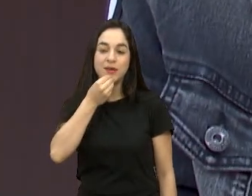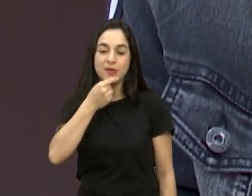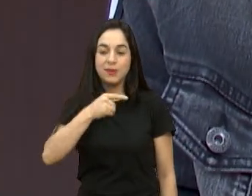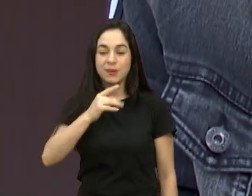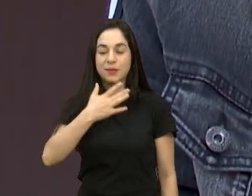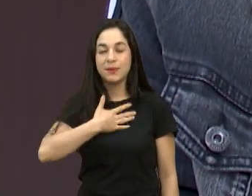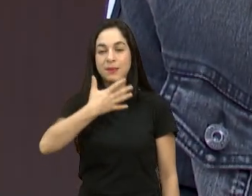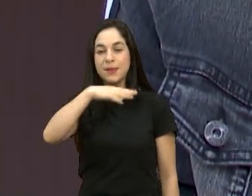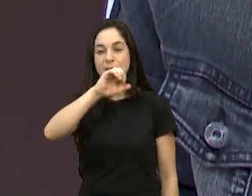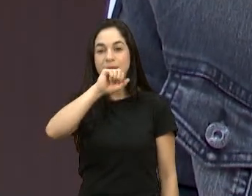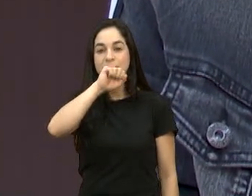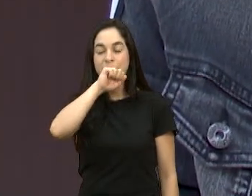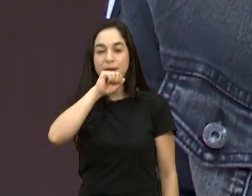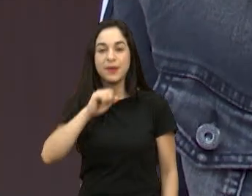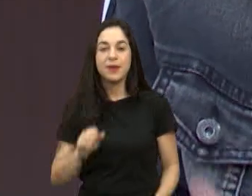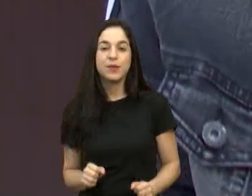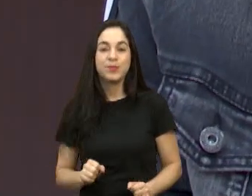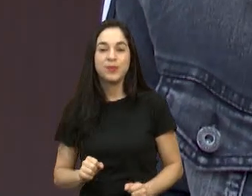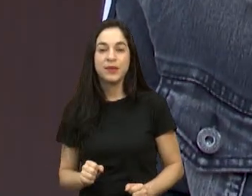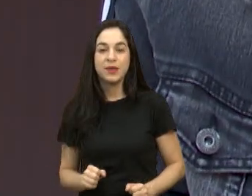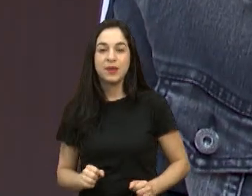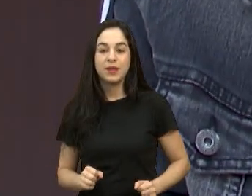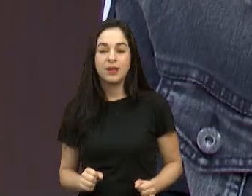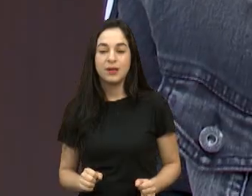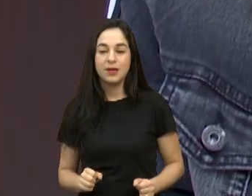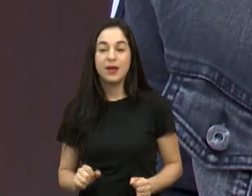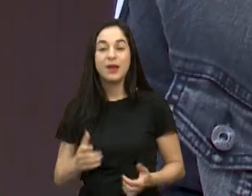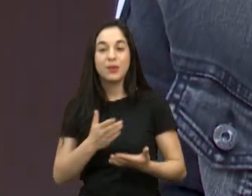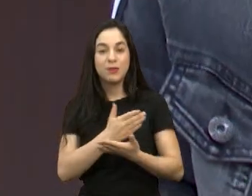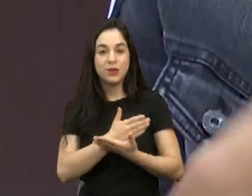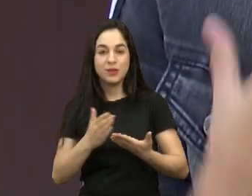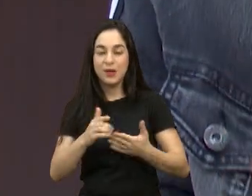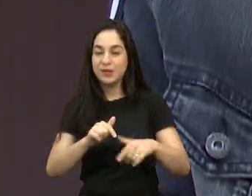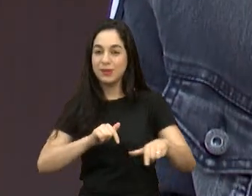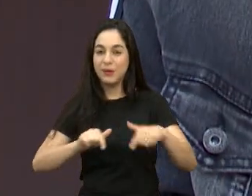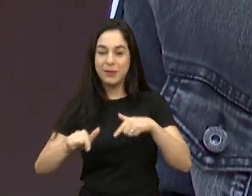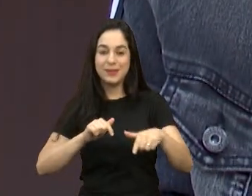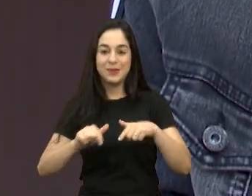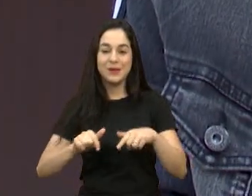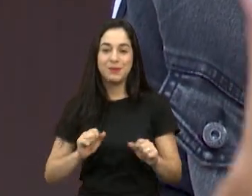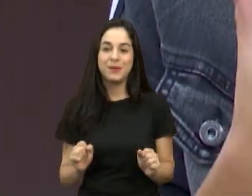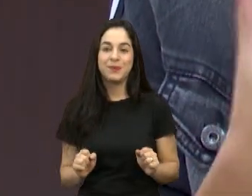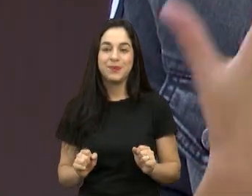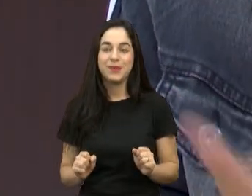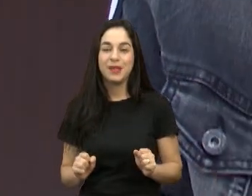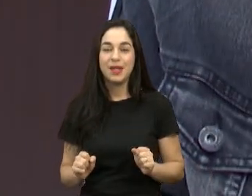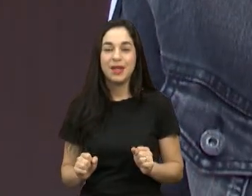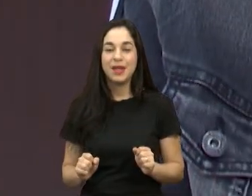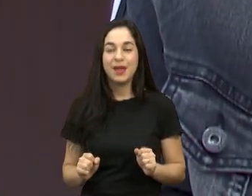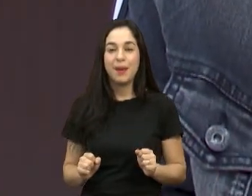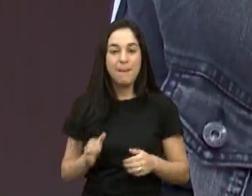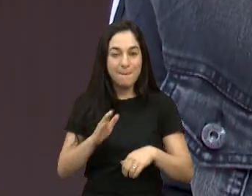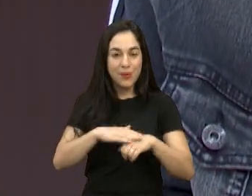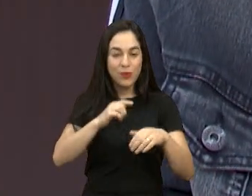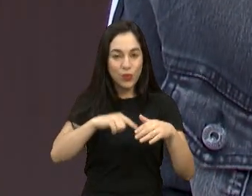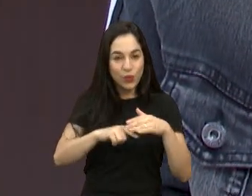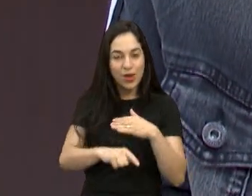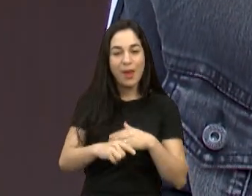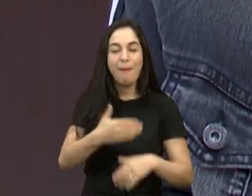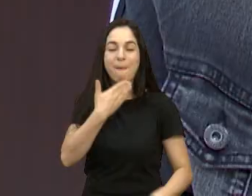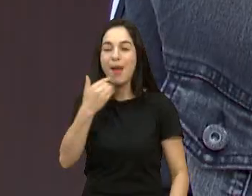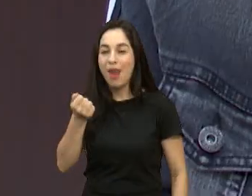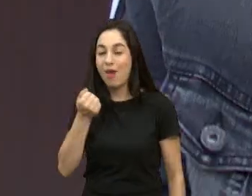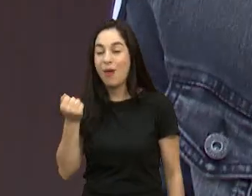chegar até a semifinal, e foi aí que começou a minha carreira, que eu quis me aprofundar cada vez mais, melhorar cada vez